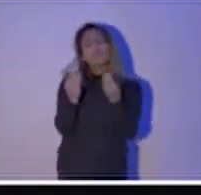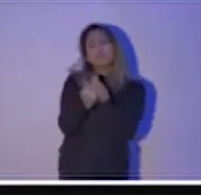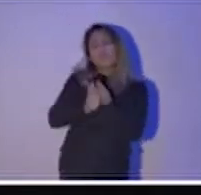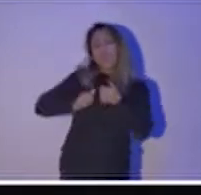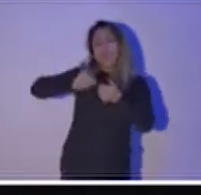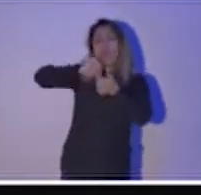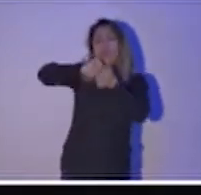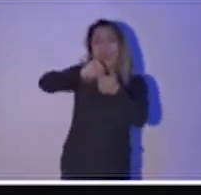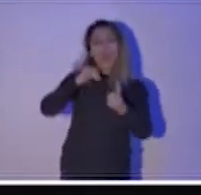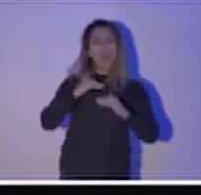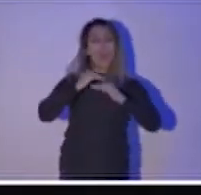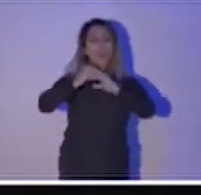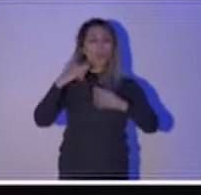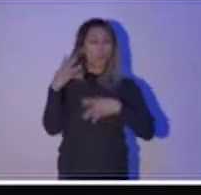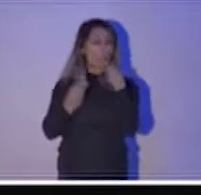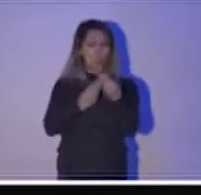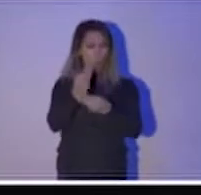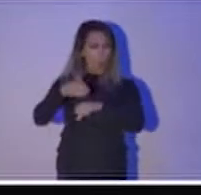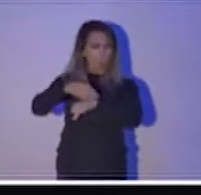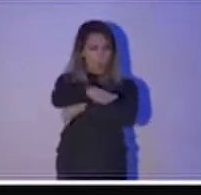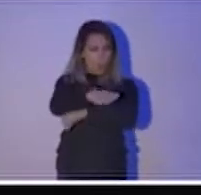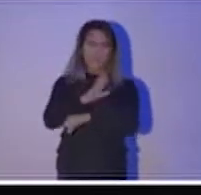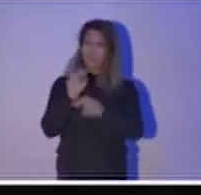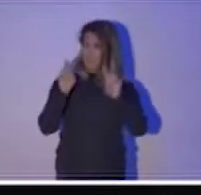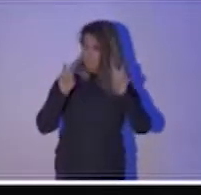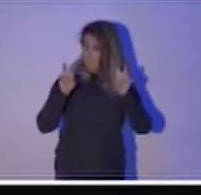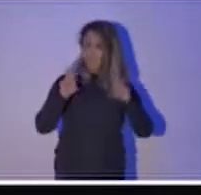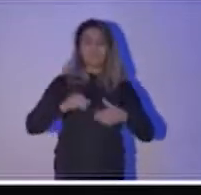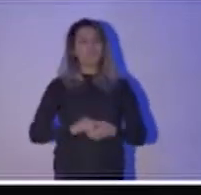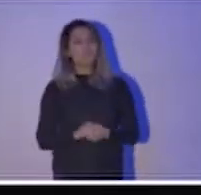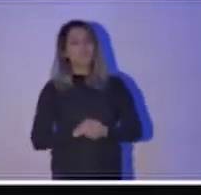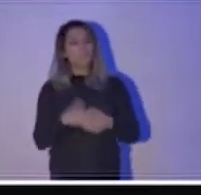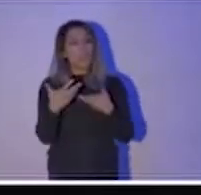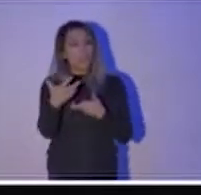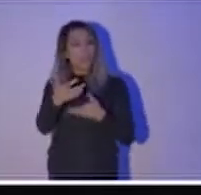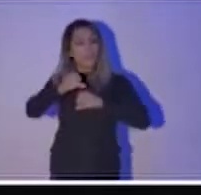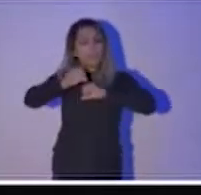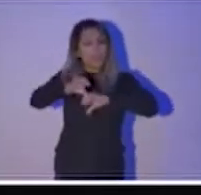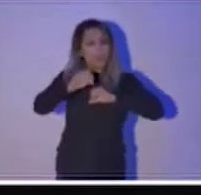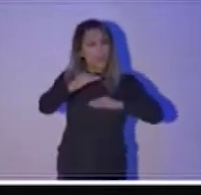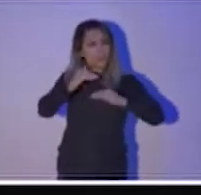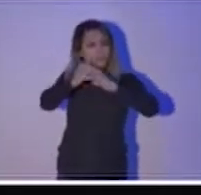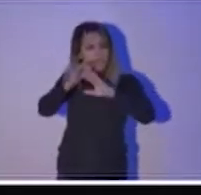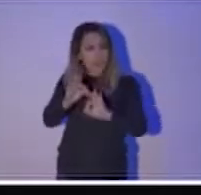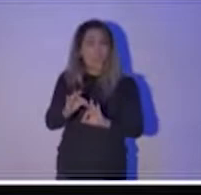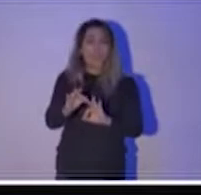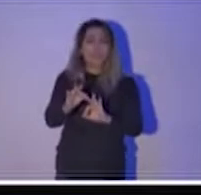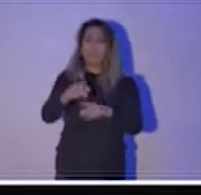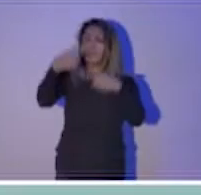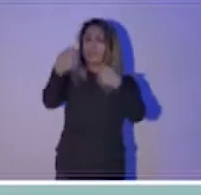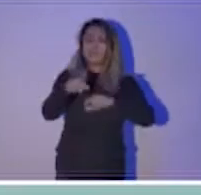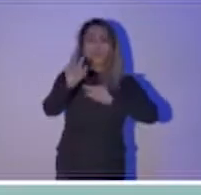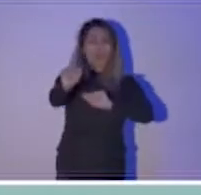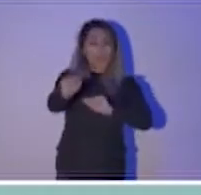no encontro, além de nos aproximarmos, queremos construir um ecossistema educacional coerente. Para isto, não adianta cada